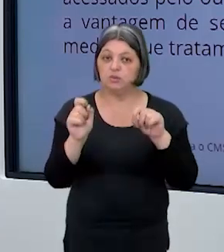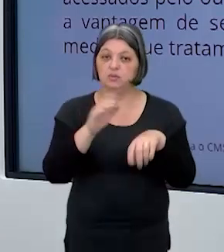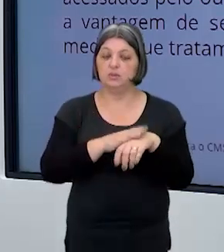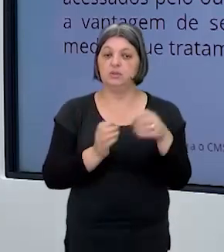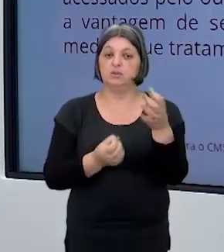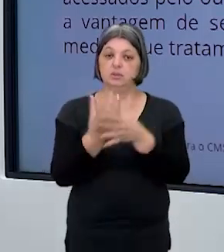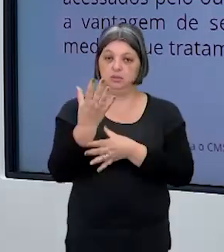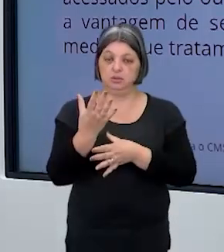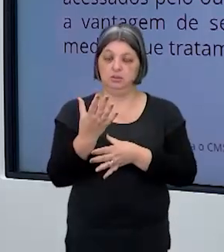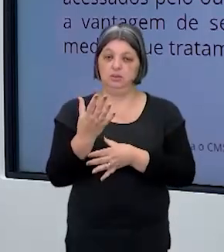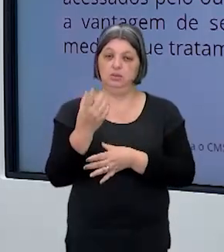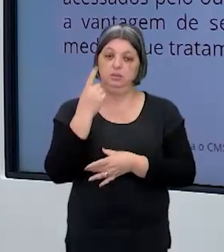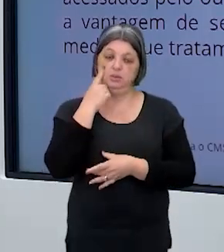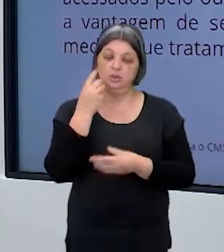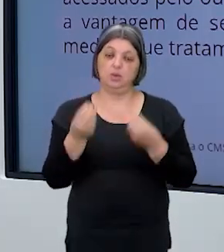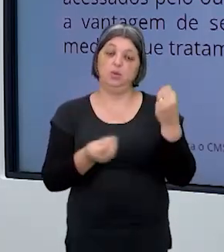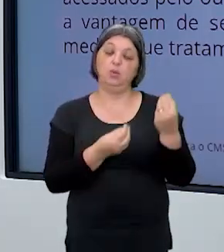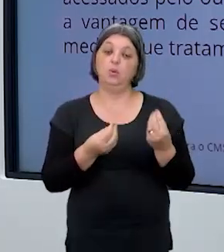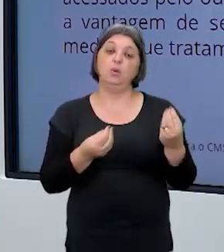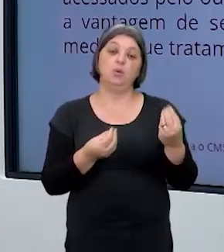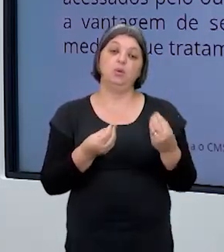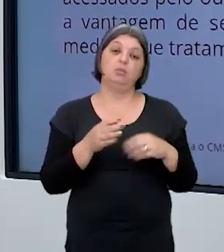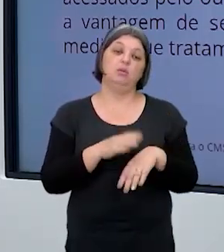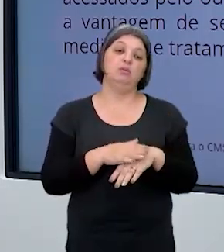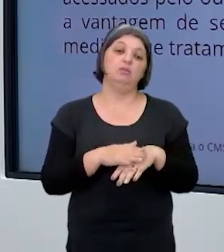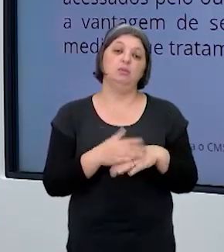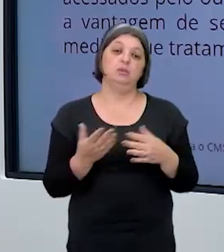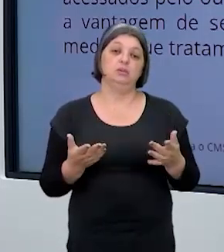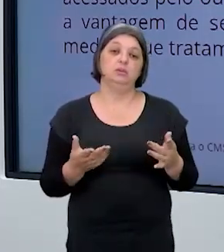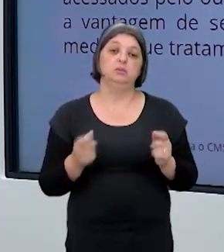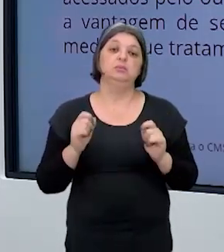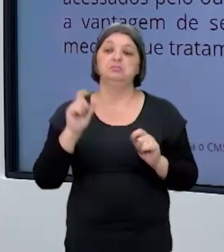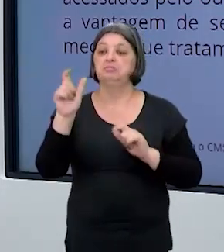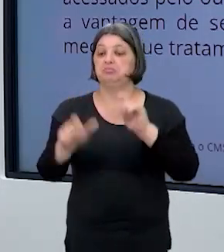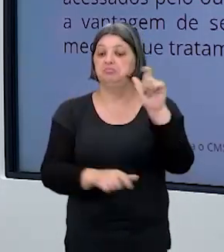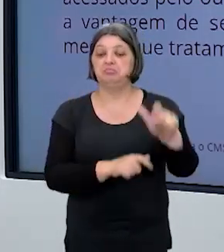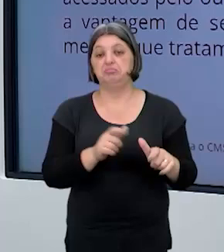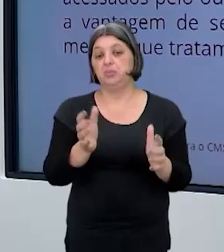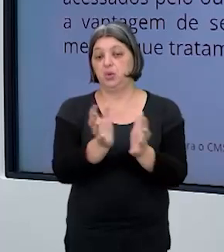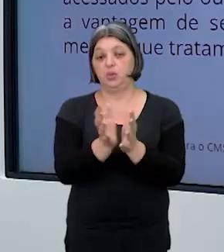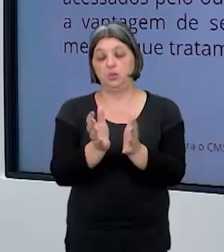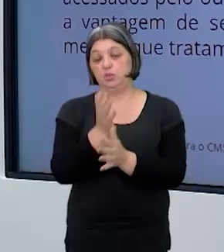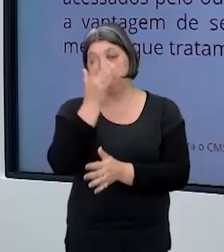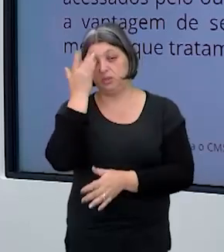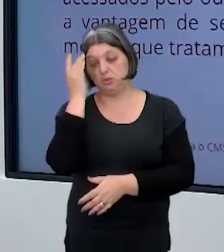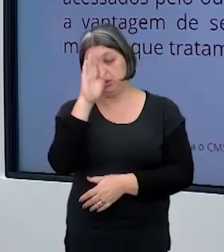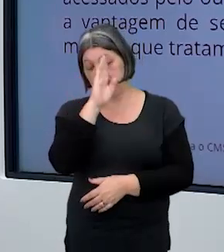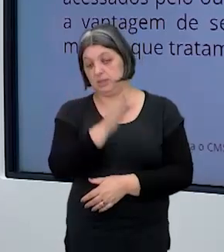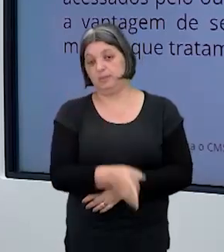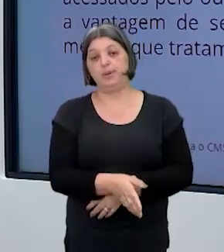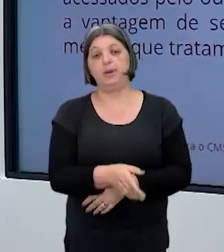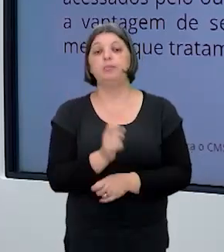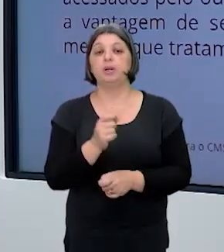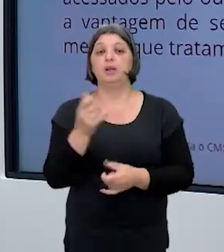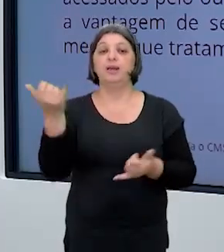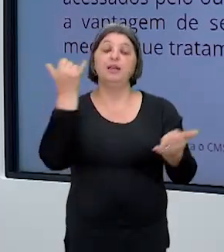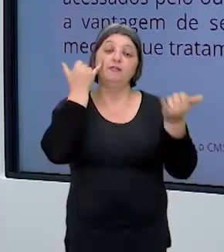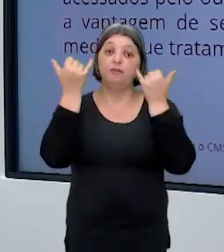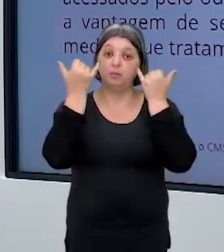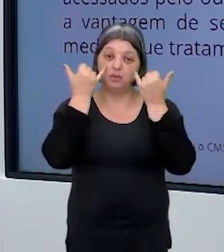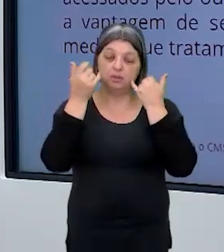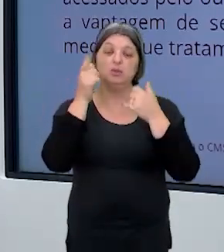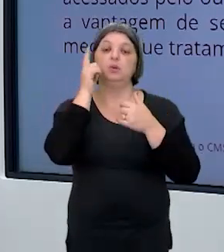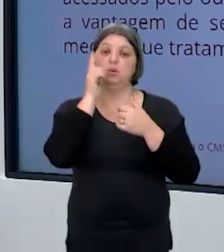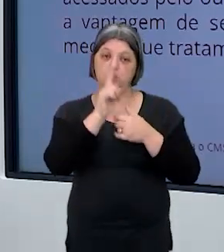no meio, né? Que meio que ele vai circular, para quem é esse público, para facilitar a informação e atingir